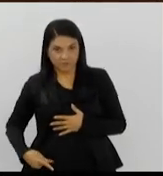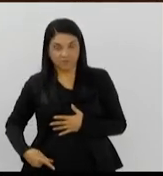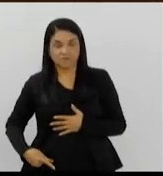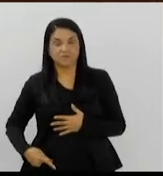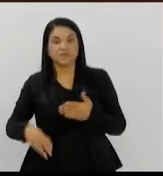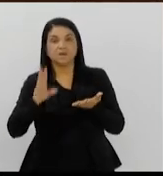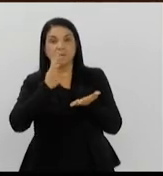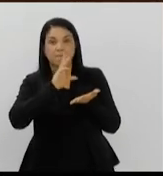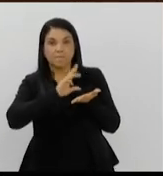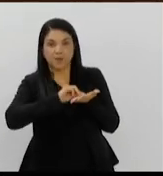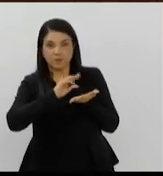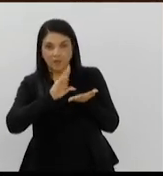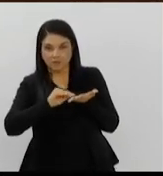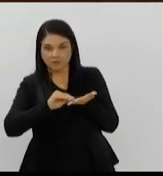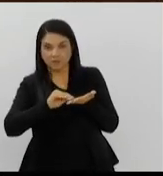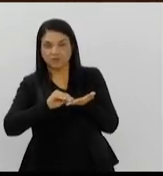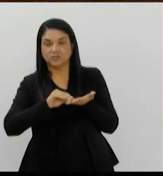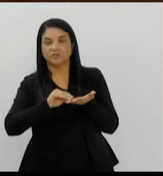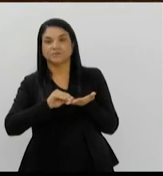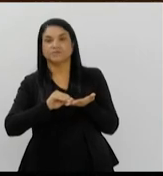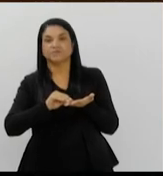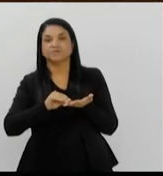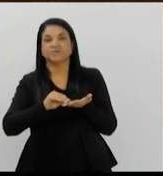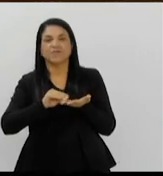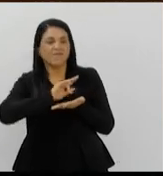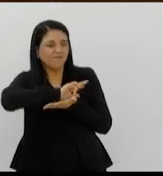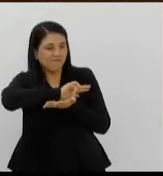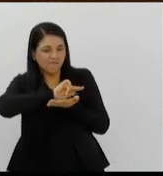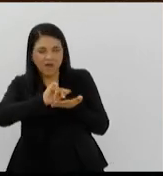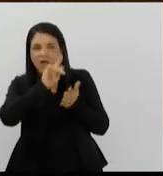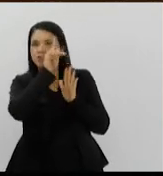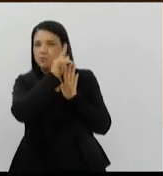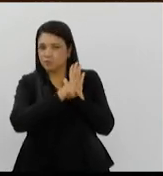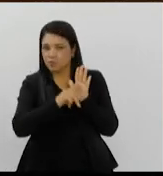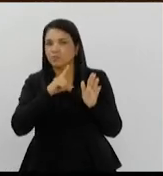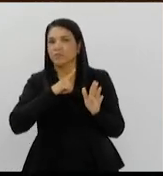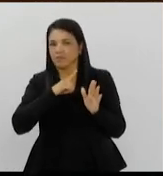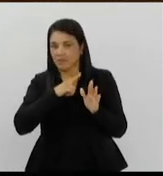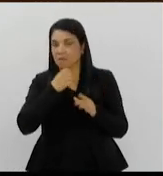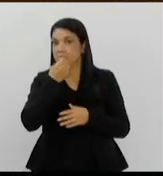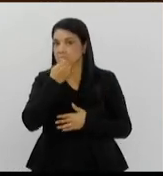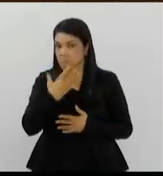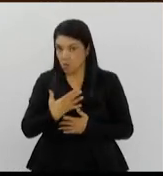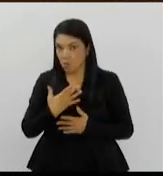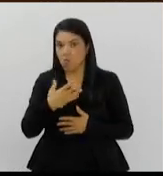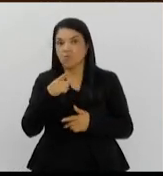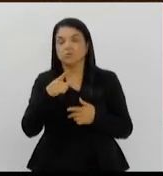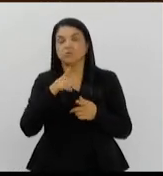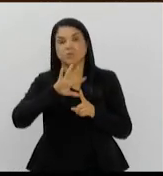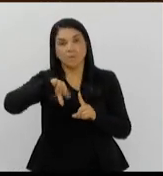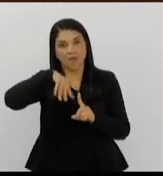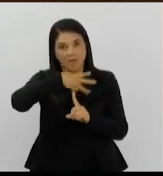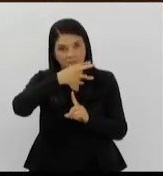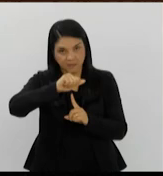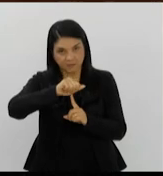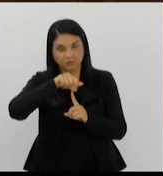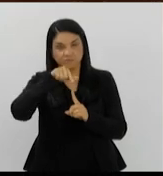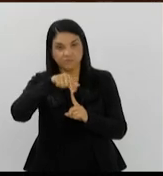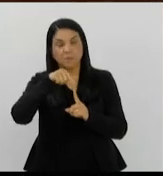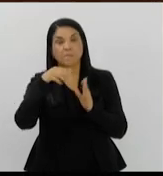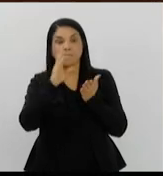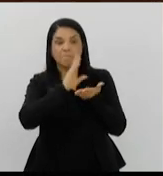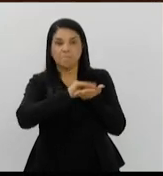gente pautasse uma semana aqui. Né? Tem vários projetos já tramitando na casa, projetos muito bons sobre meio ambiente. Para a gente pautar uma semana